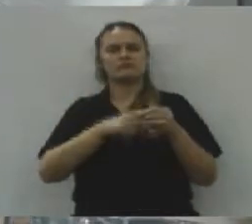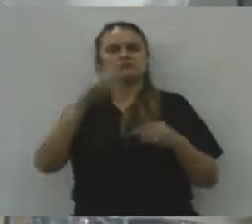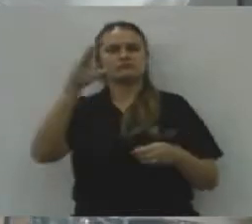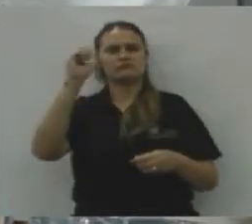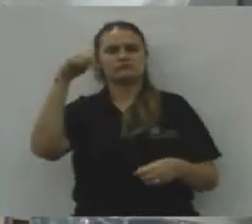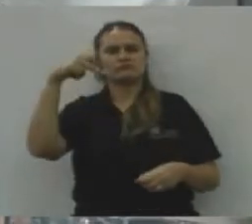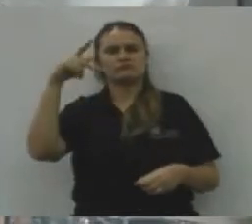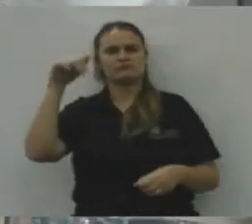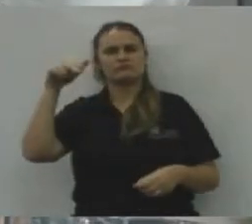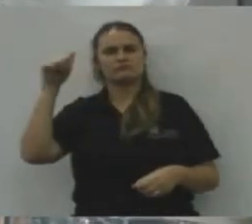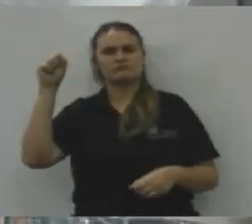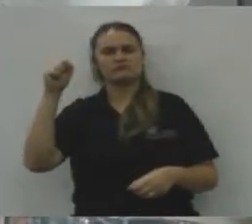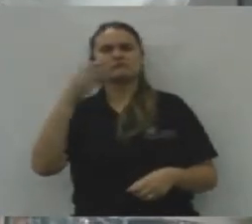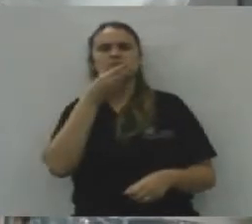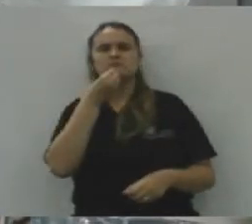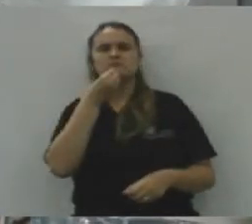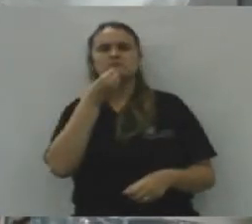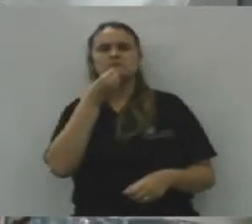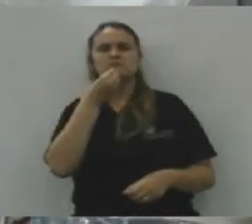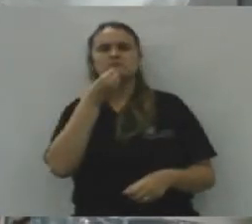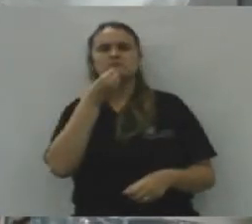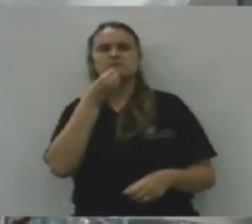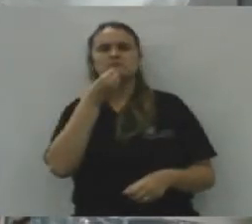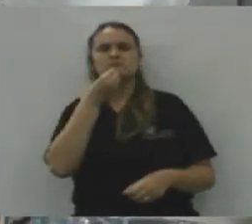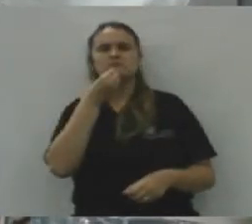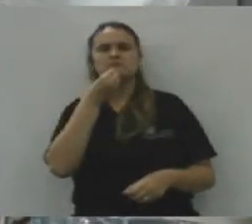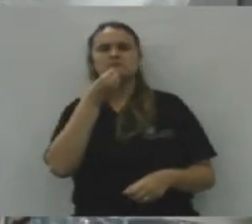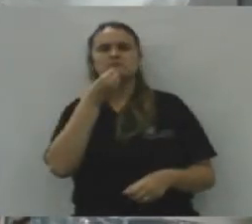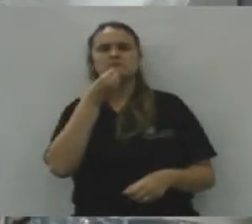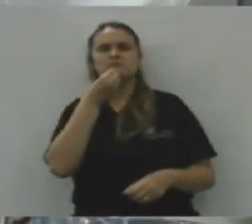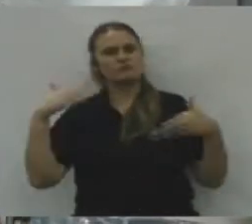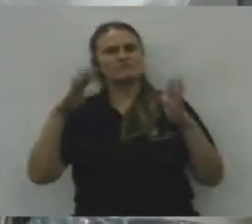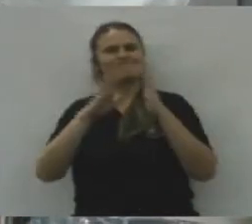de 10 anos, o Lucas, em um passeio